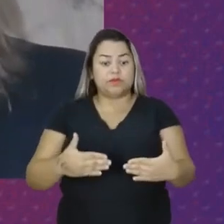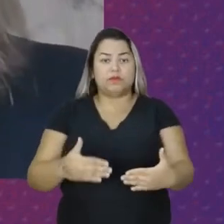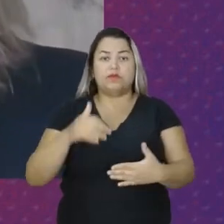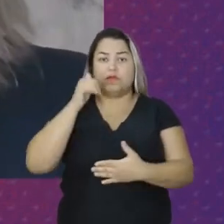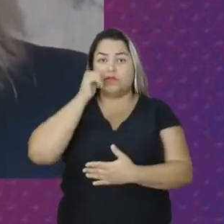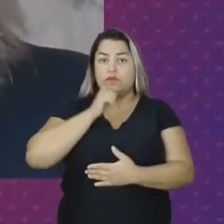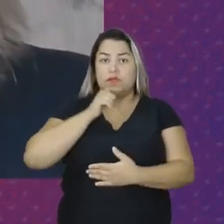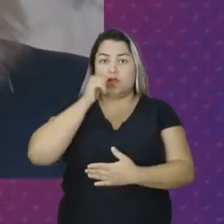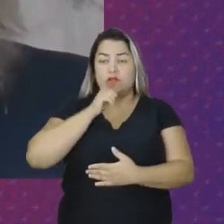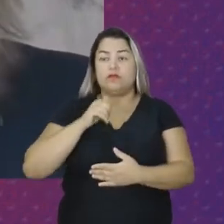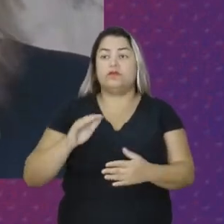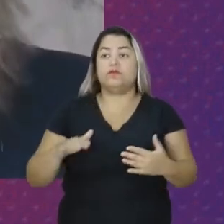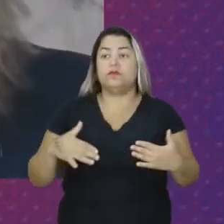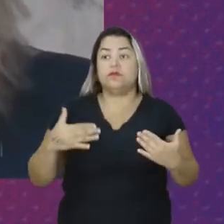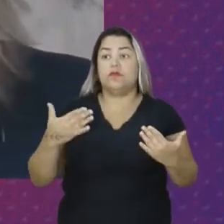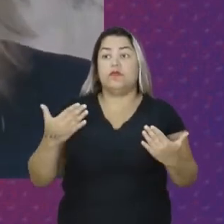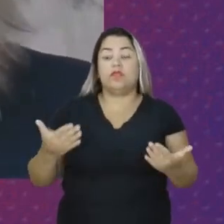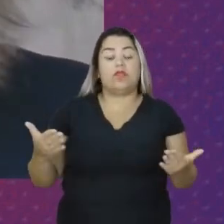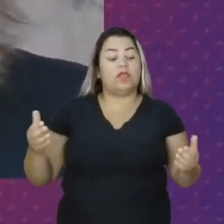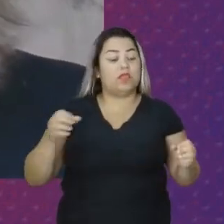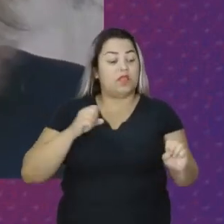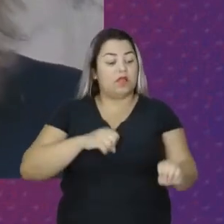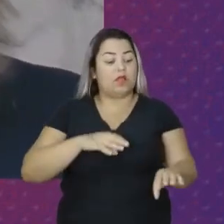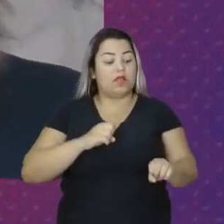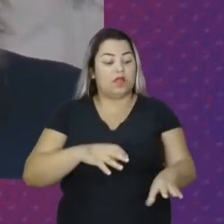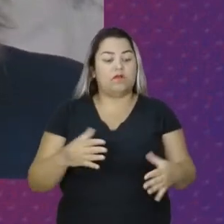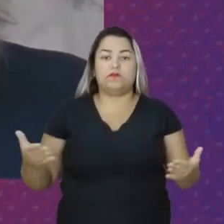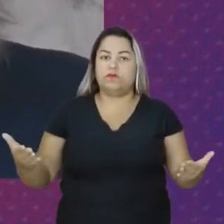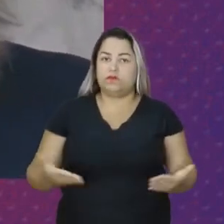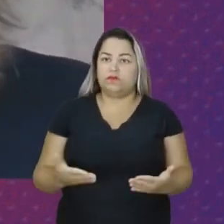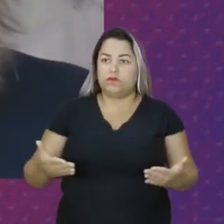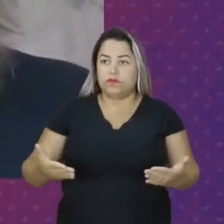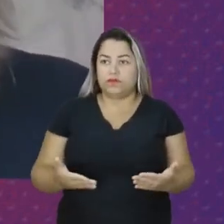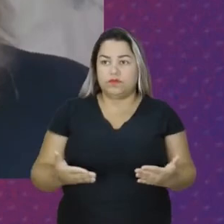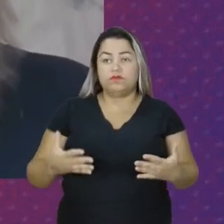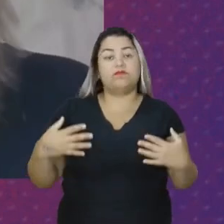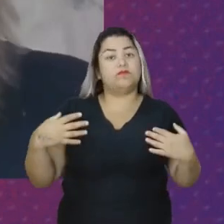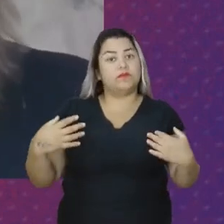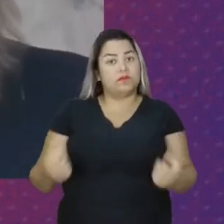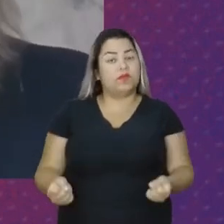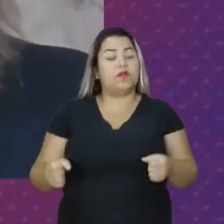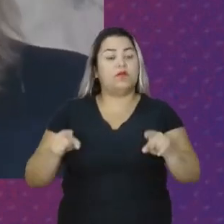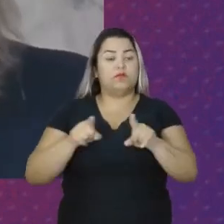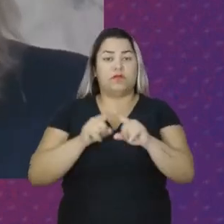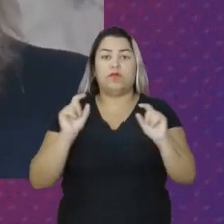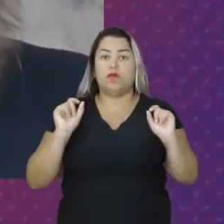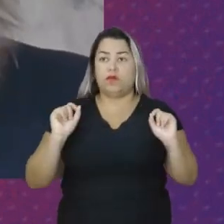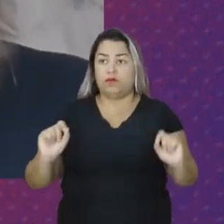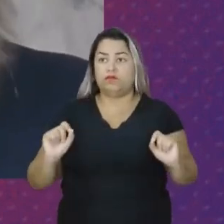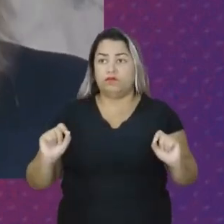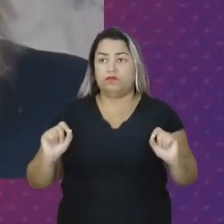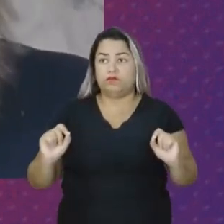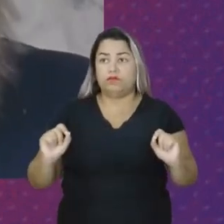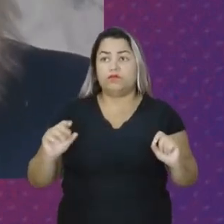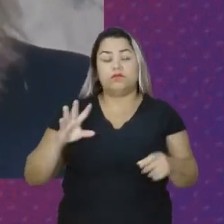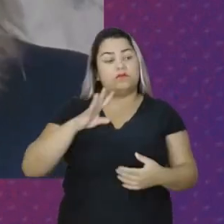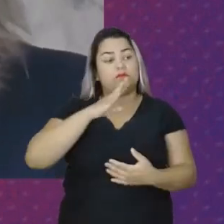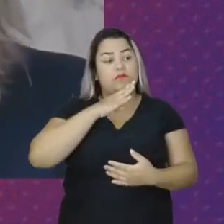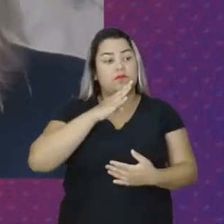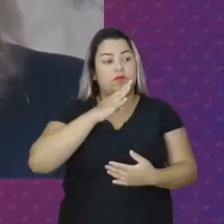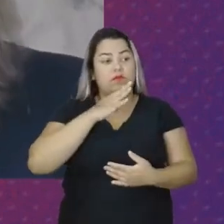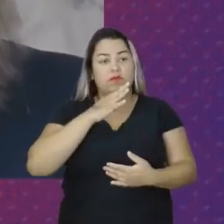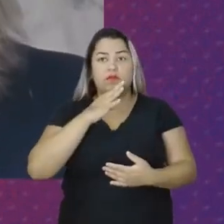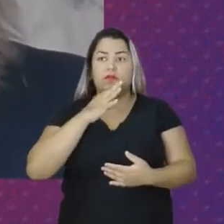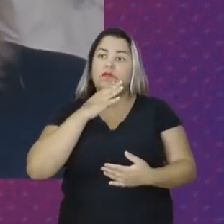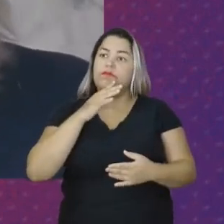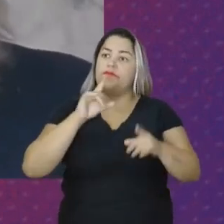Mulheres. E na aula de hoje, nós vamos nos dedicar a conhecer